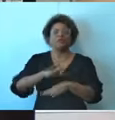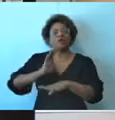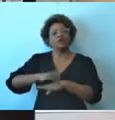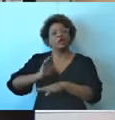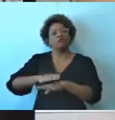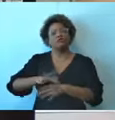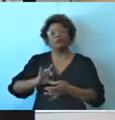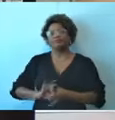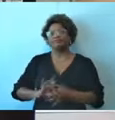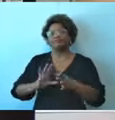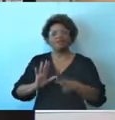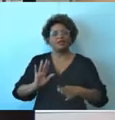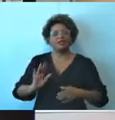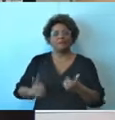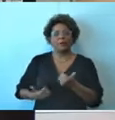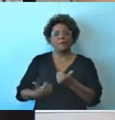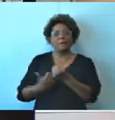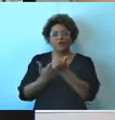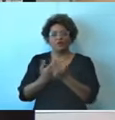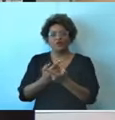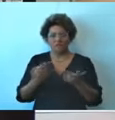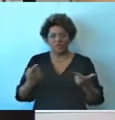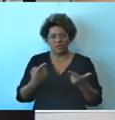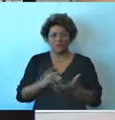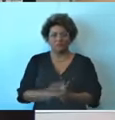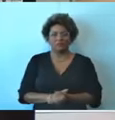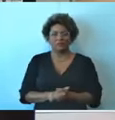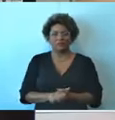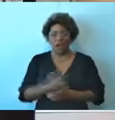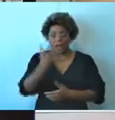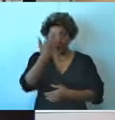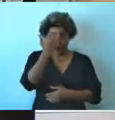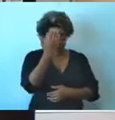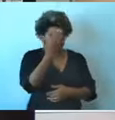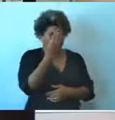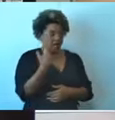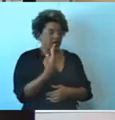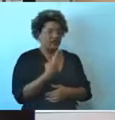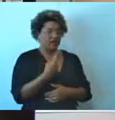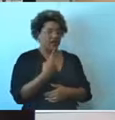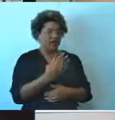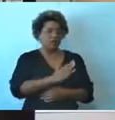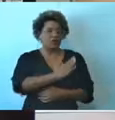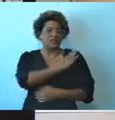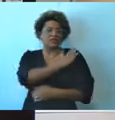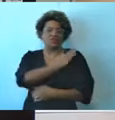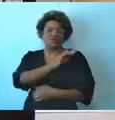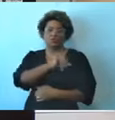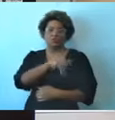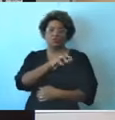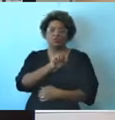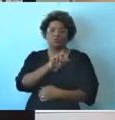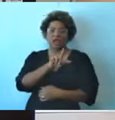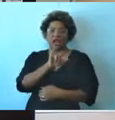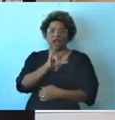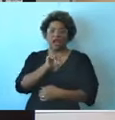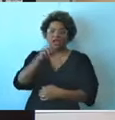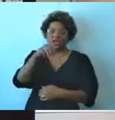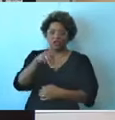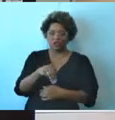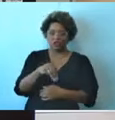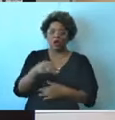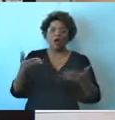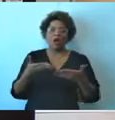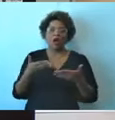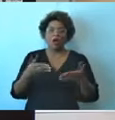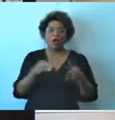Obrigado, vereador Sargento Jadson. Então, dada a introdução, eu vou passar agora a palavra para Jussara Belavin, que já vem acompanhando essa discussão